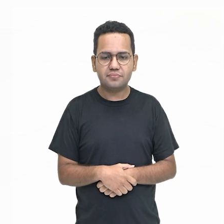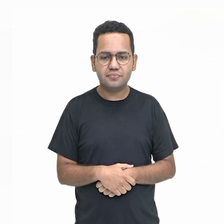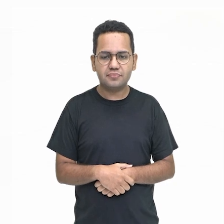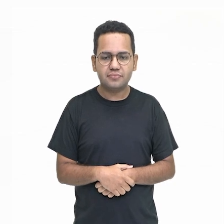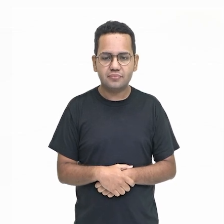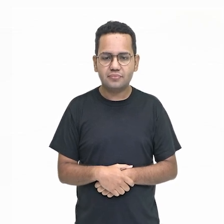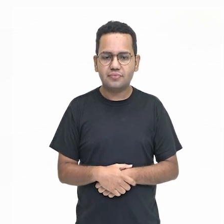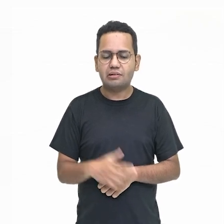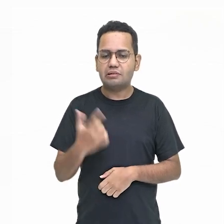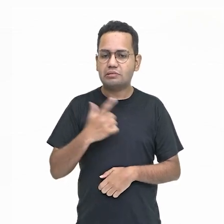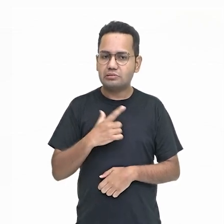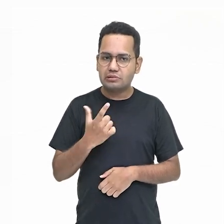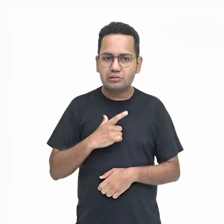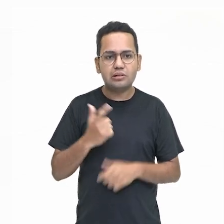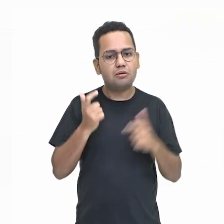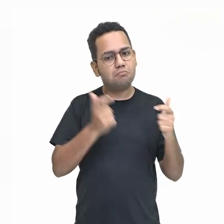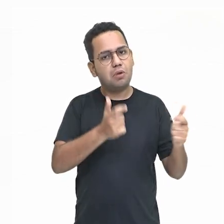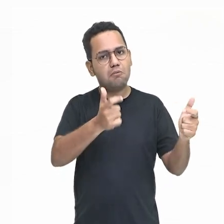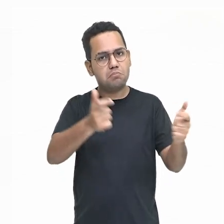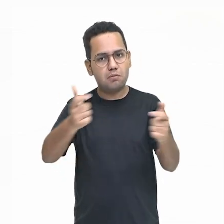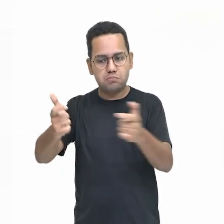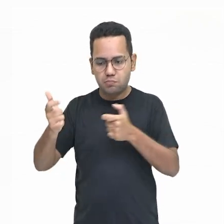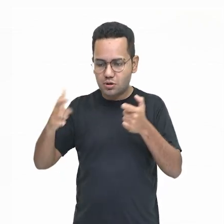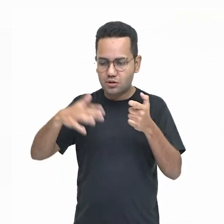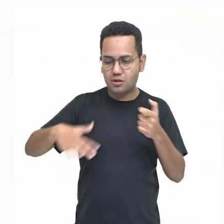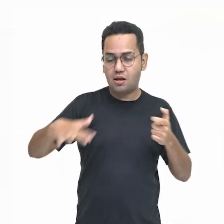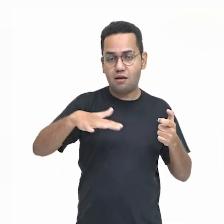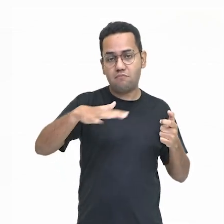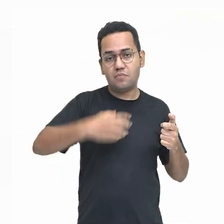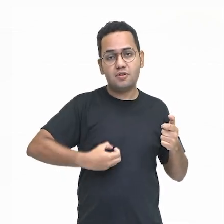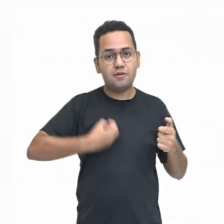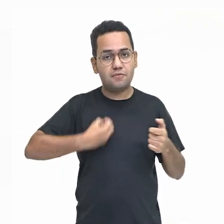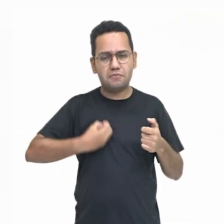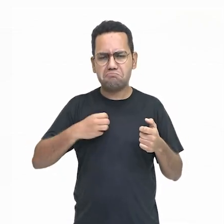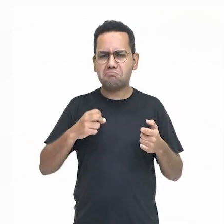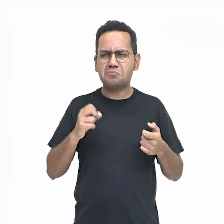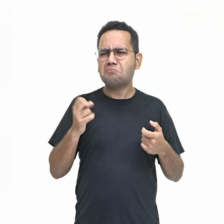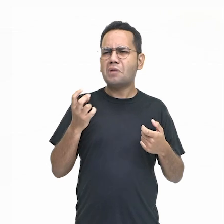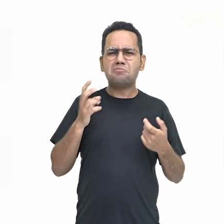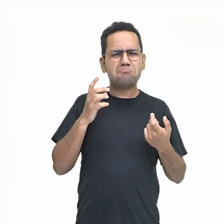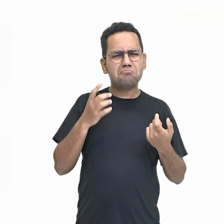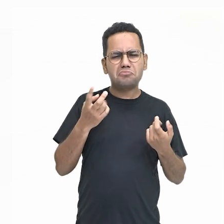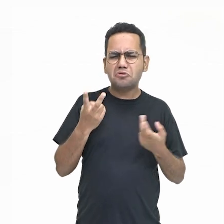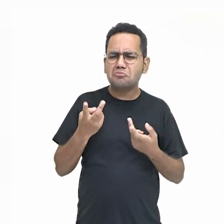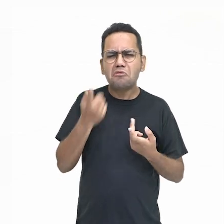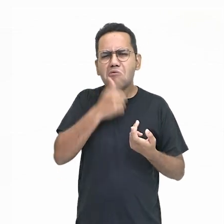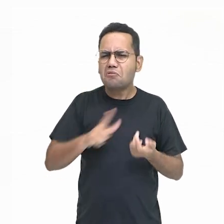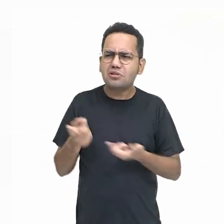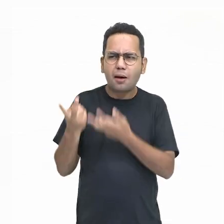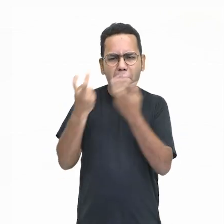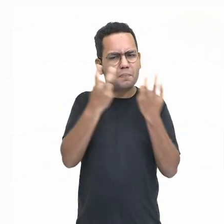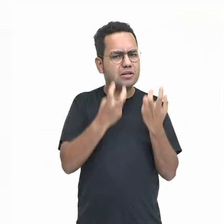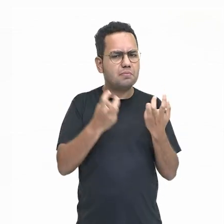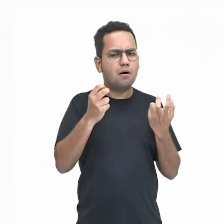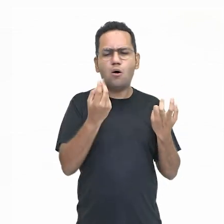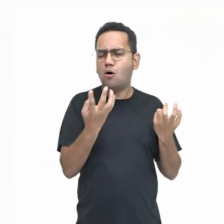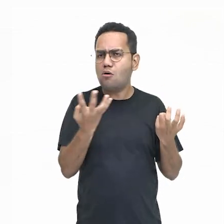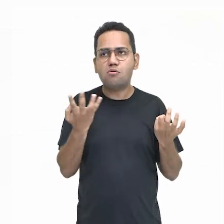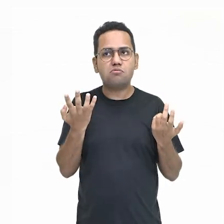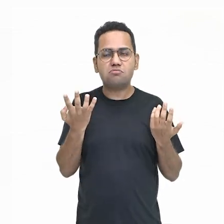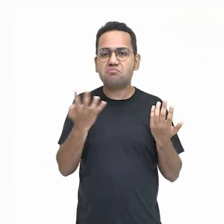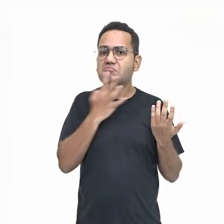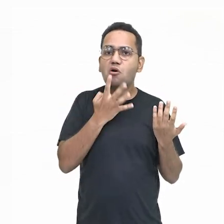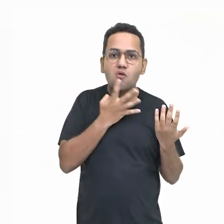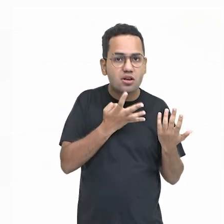presente em todos os momentos da nossa vida, por mais que não percebamos ou que não tínhamos conhecimento. Eu